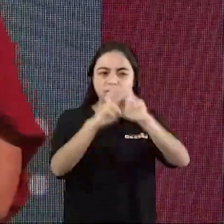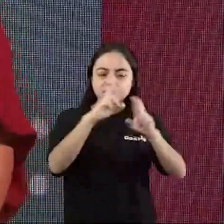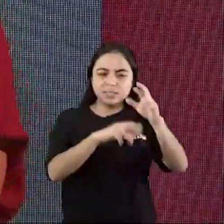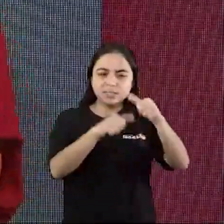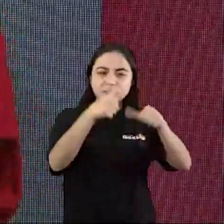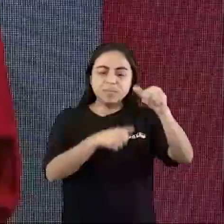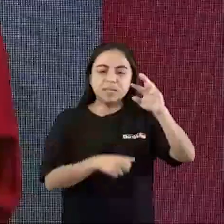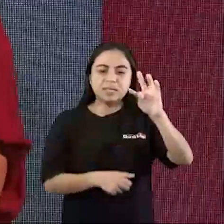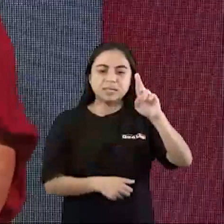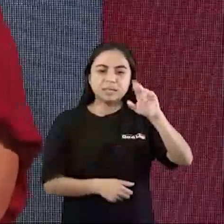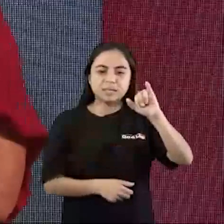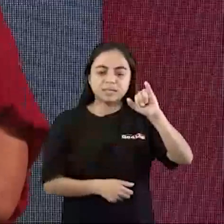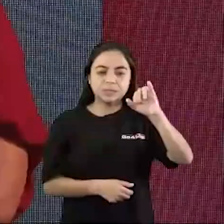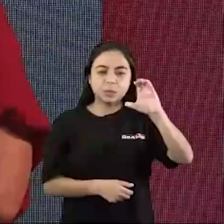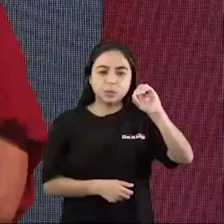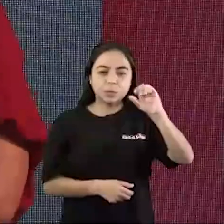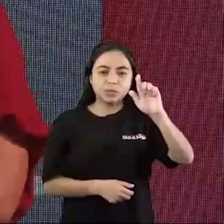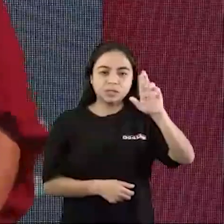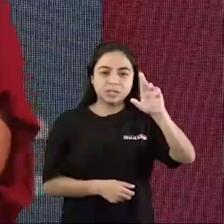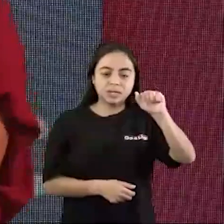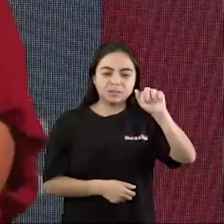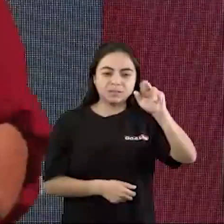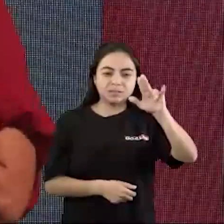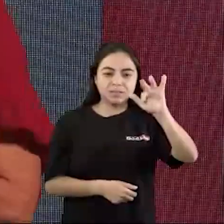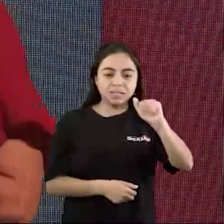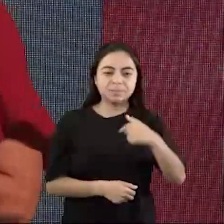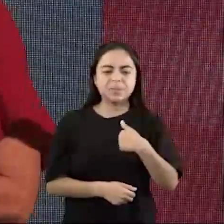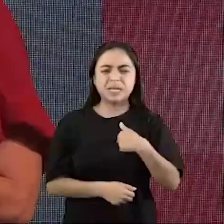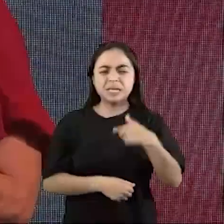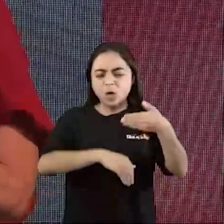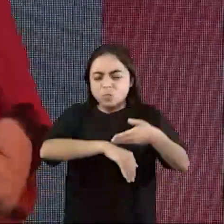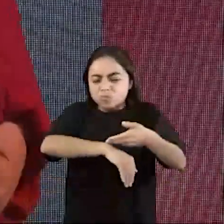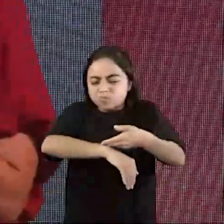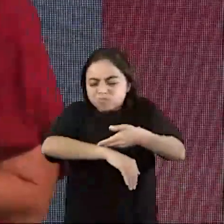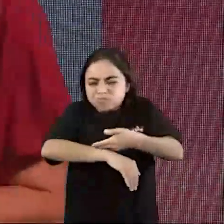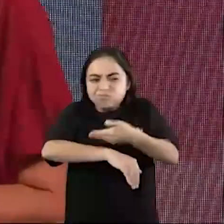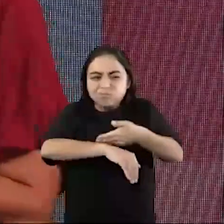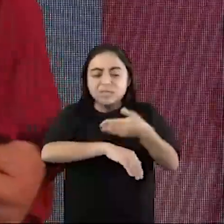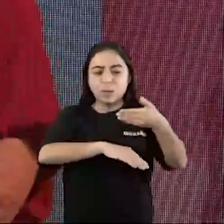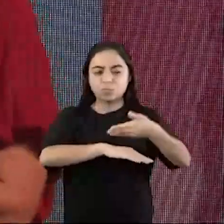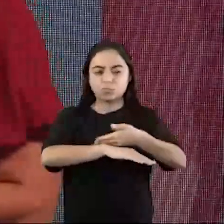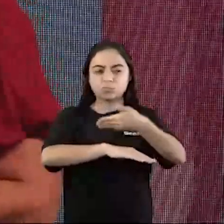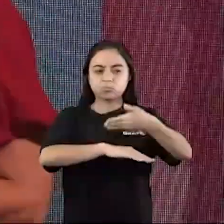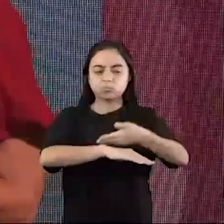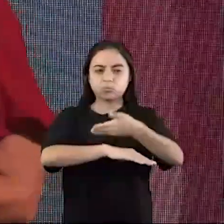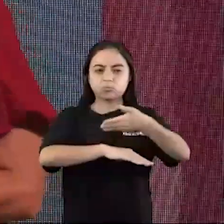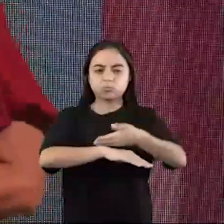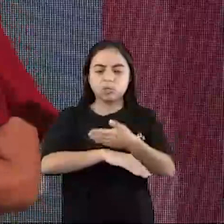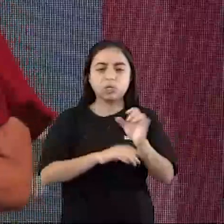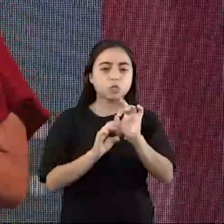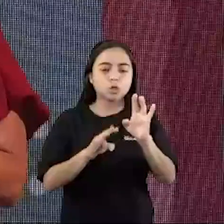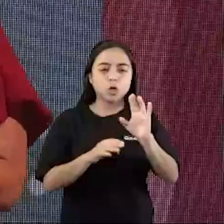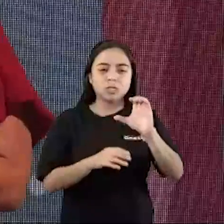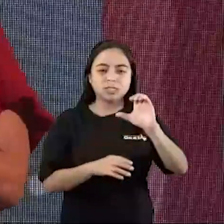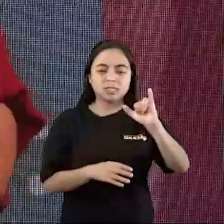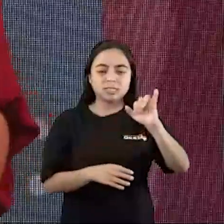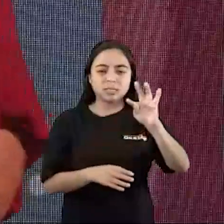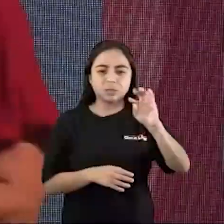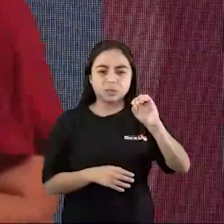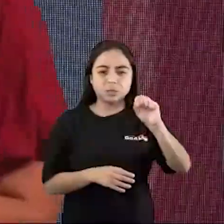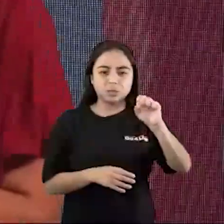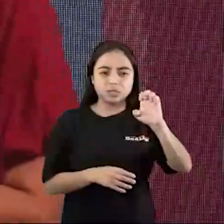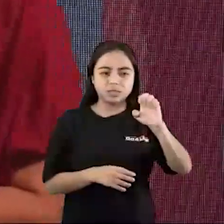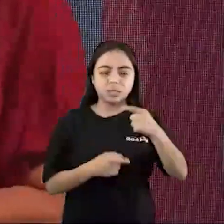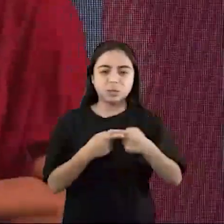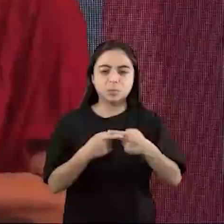me perguntar, você raspa muito? Não, eu não faço muito raspado para demodex, eu faço raspado para Sarcoptes scabi, porque eu vim da